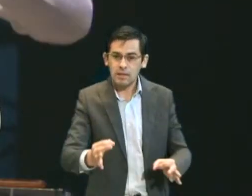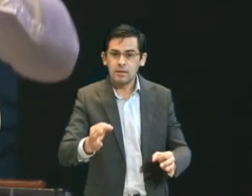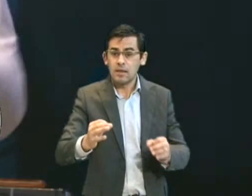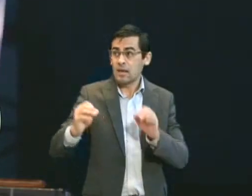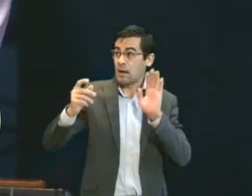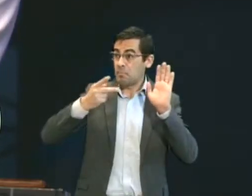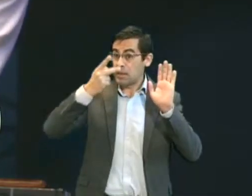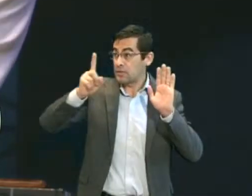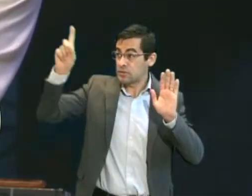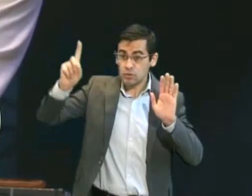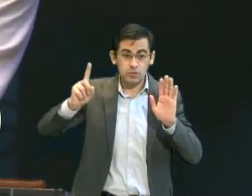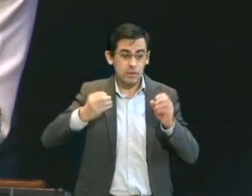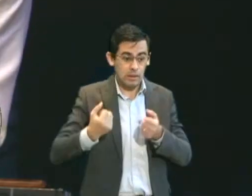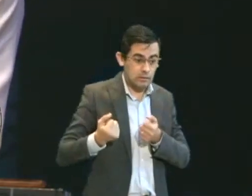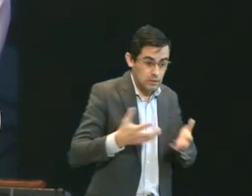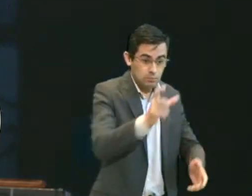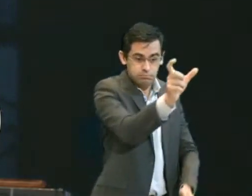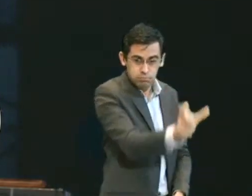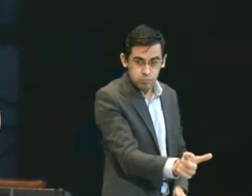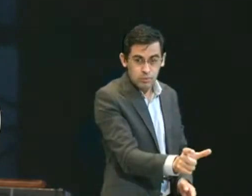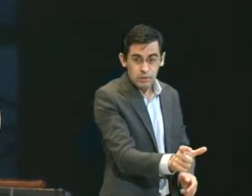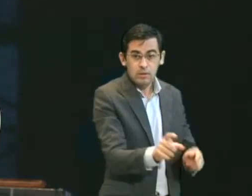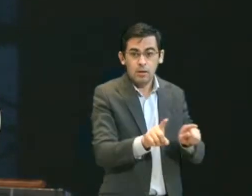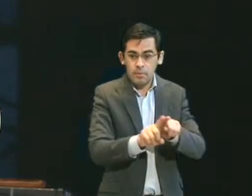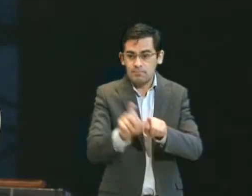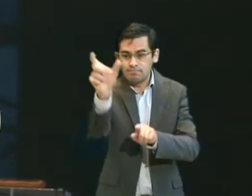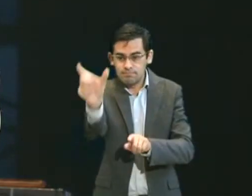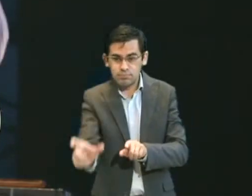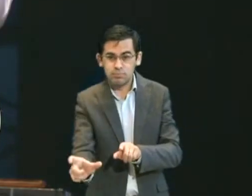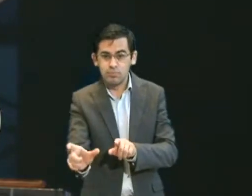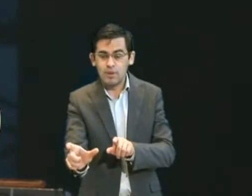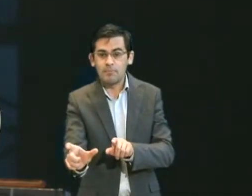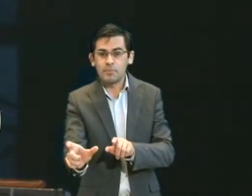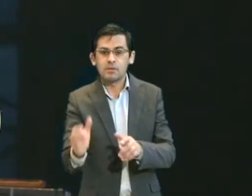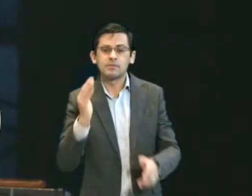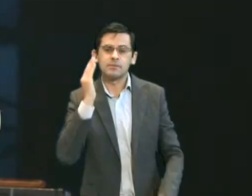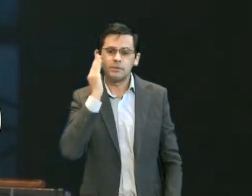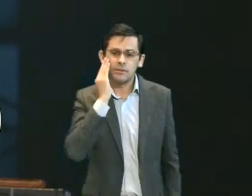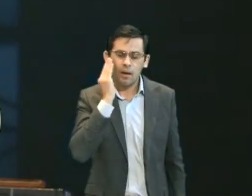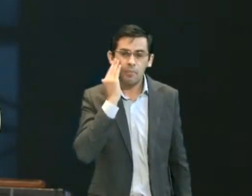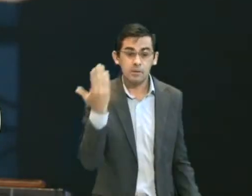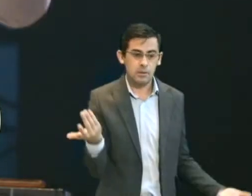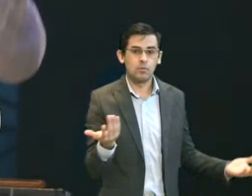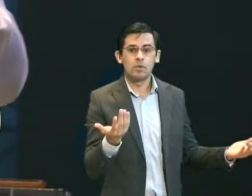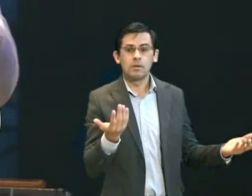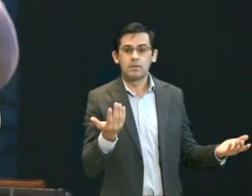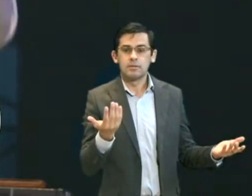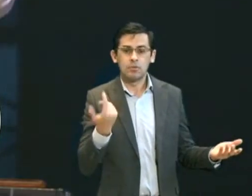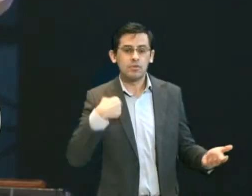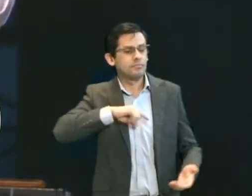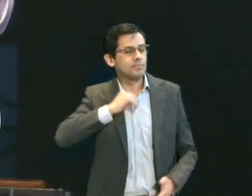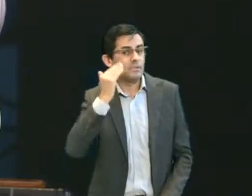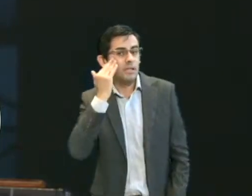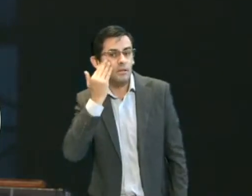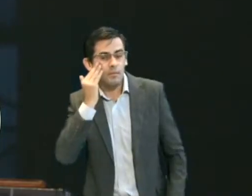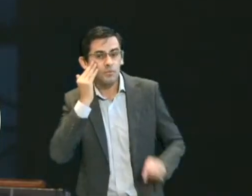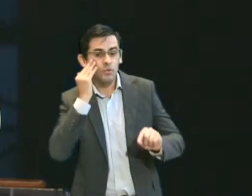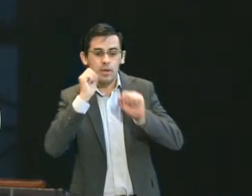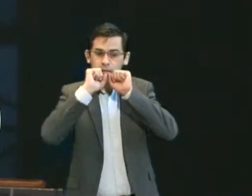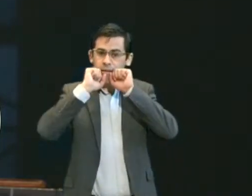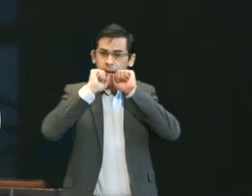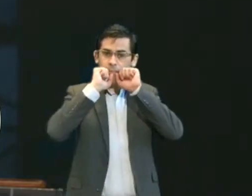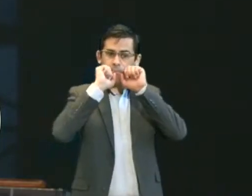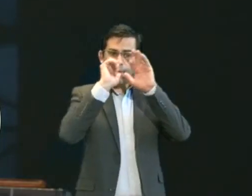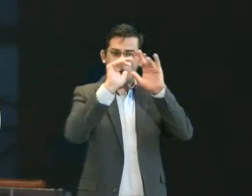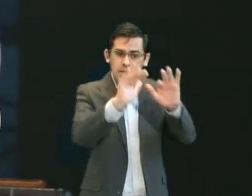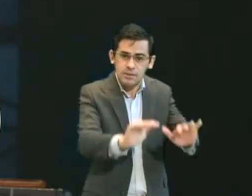é a palavra que Deus está dando para esse, e essa palavra é para aquele. Esse é o conceito, uma